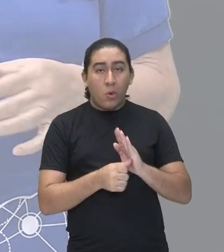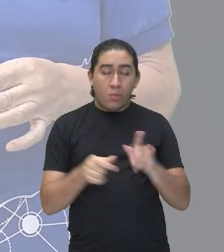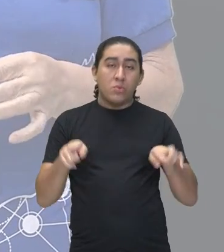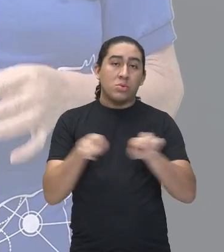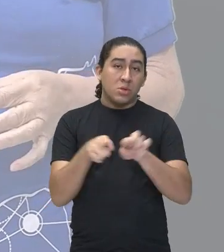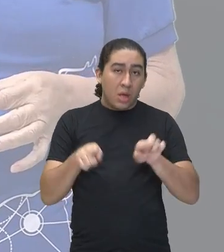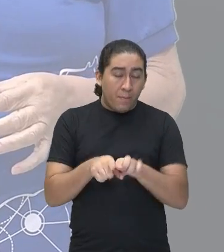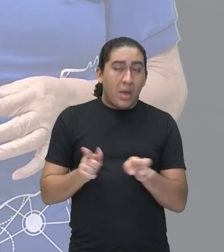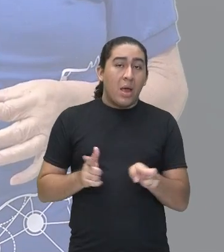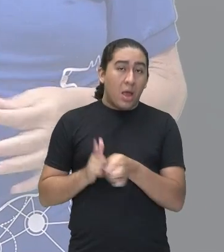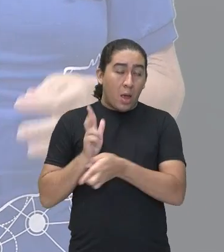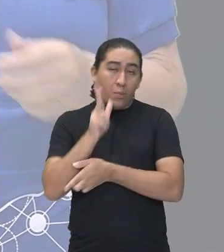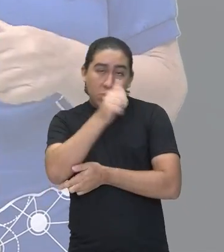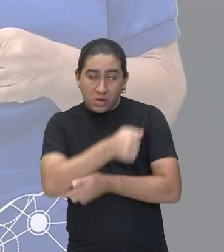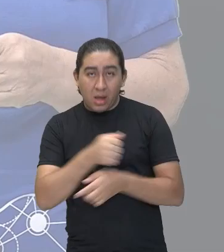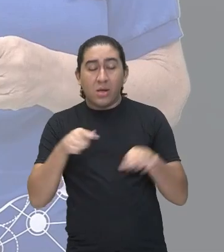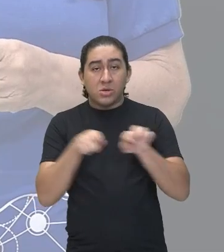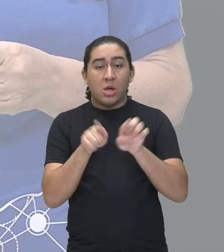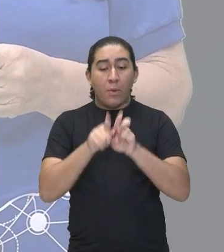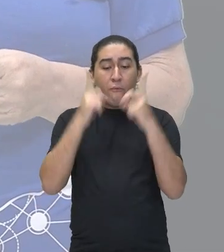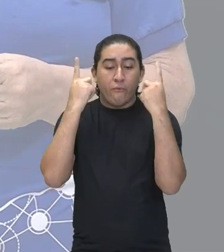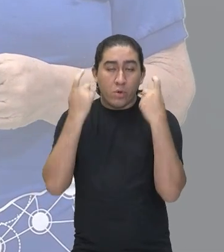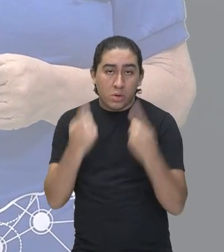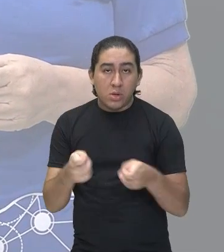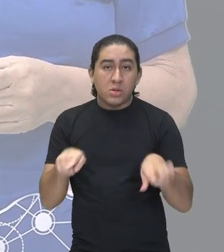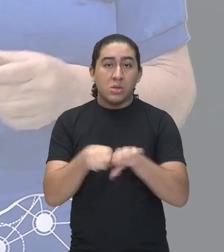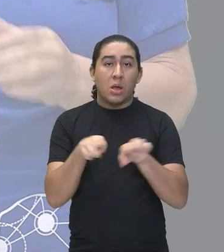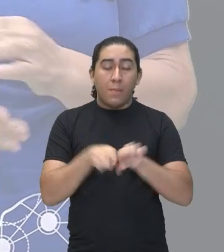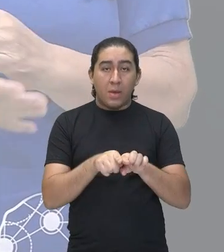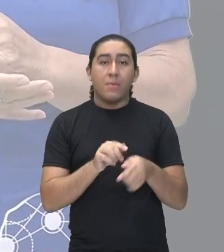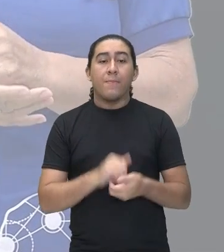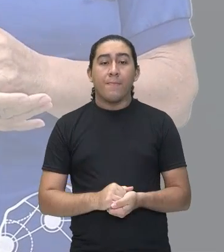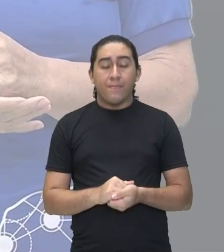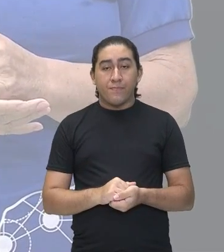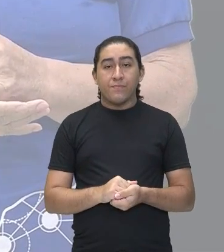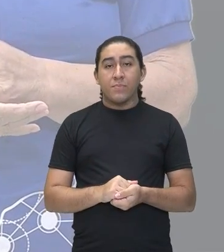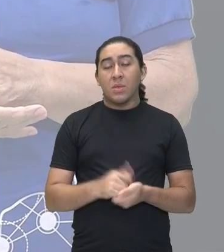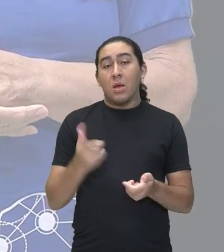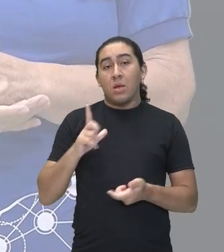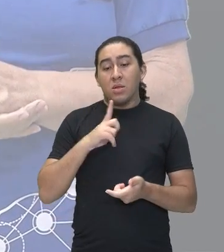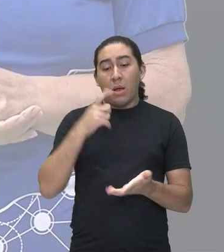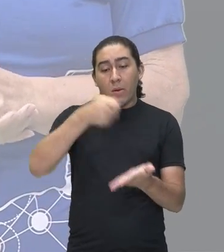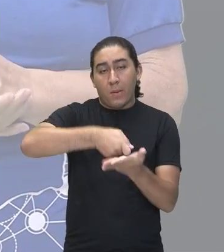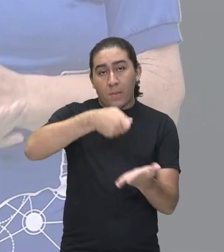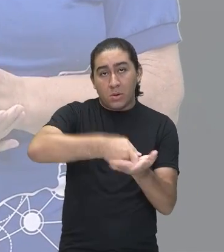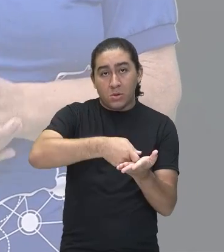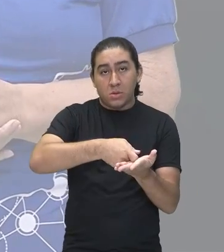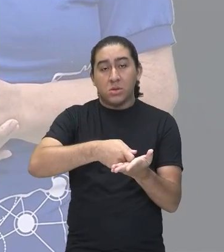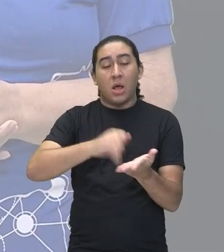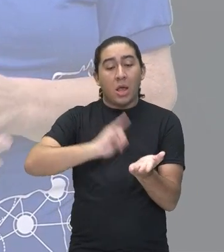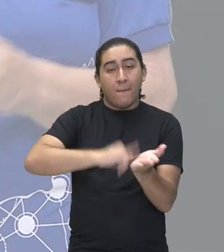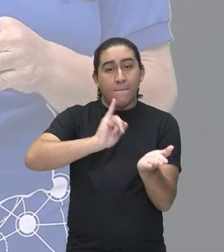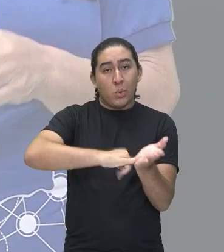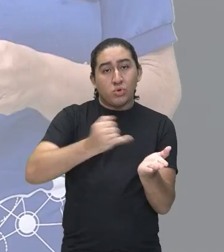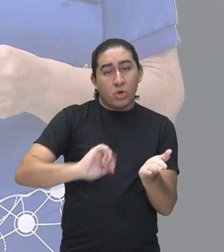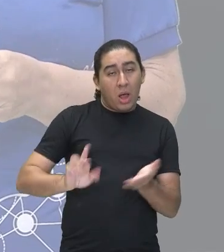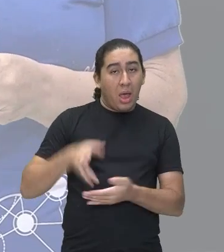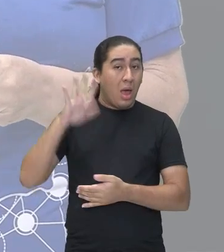tirania, abuso de poder, administração do governo, cobrança de altos